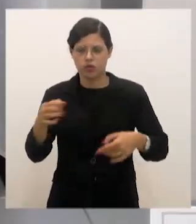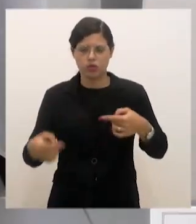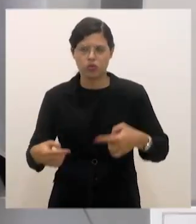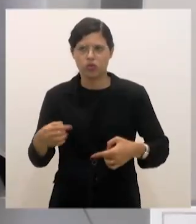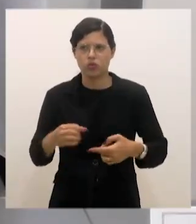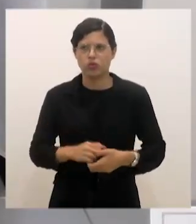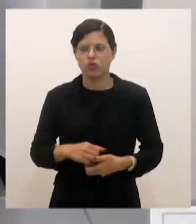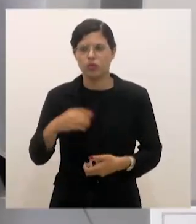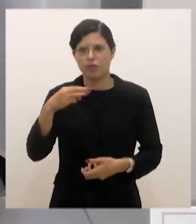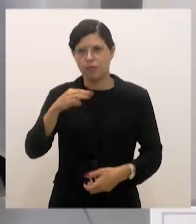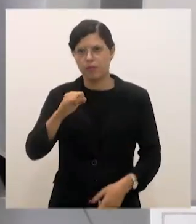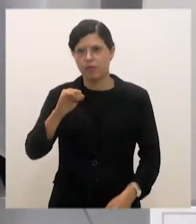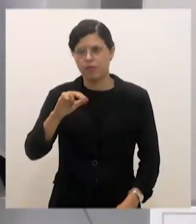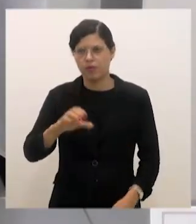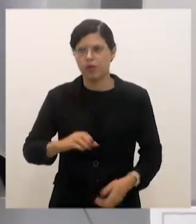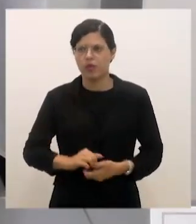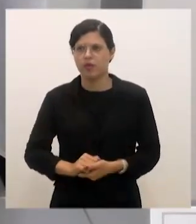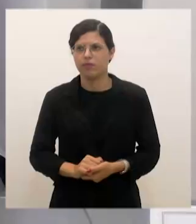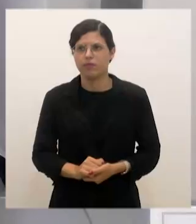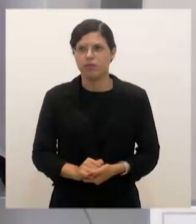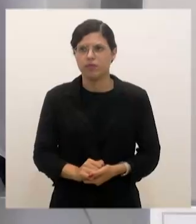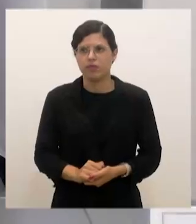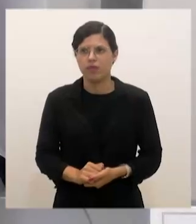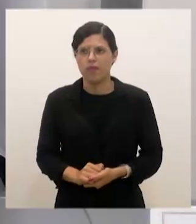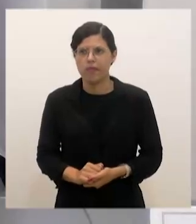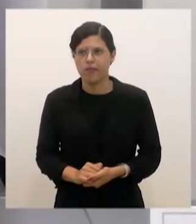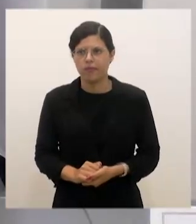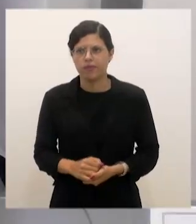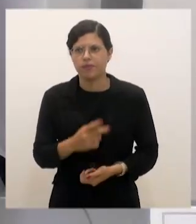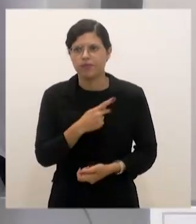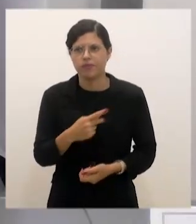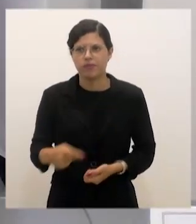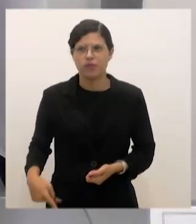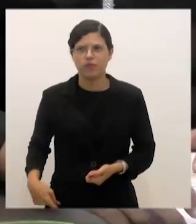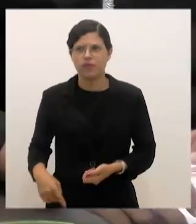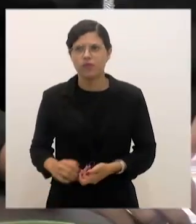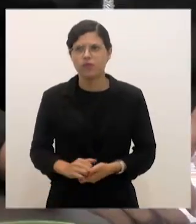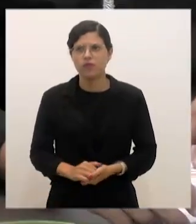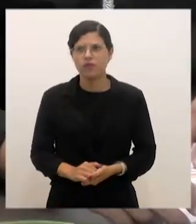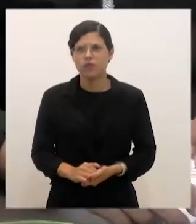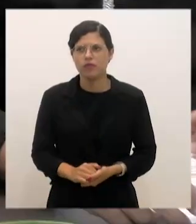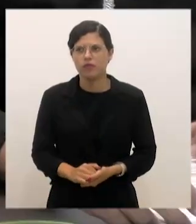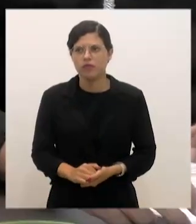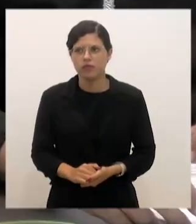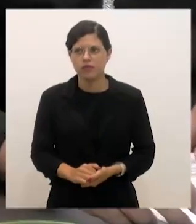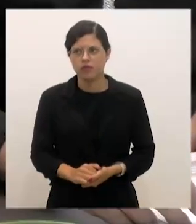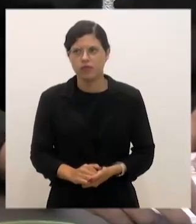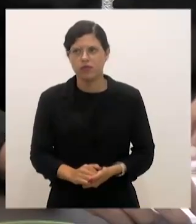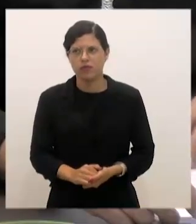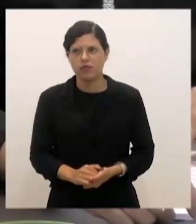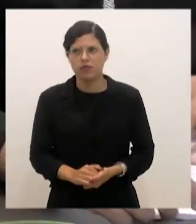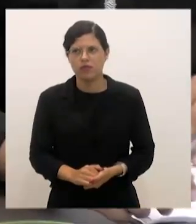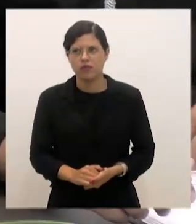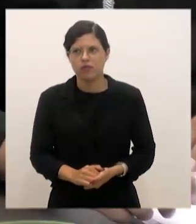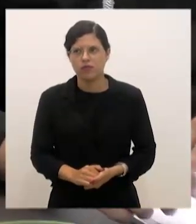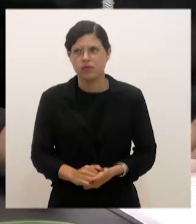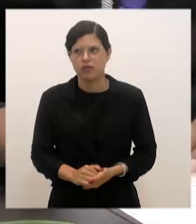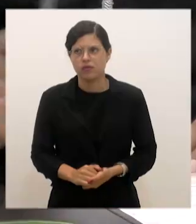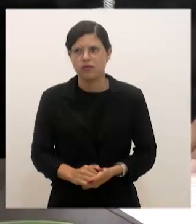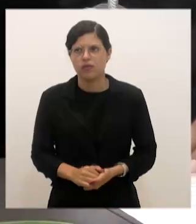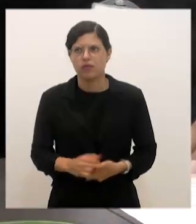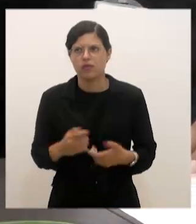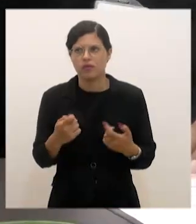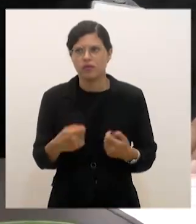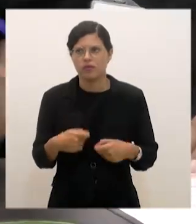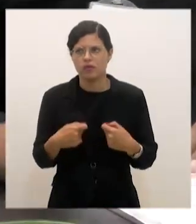Mink. A gente, recentemente, presidente Amorim, a gente viu que a gente teria que consolidar as leis, quer